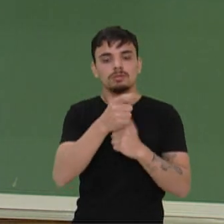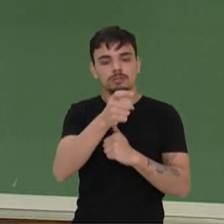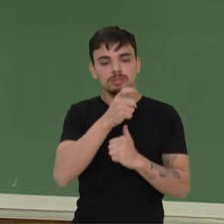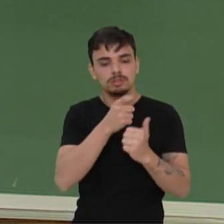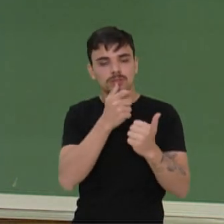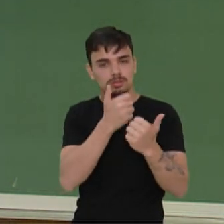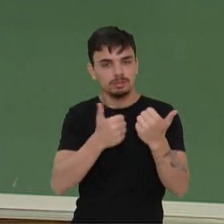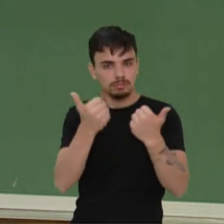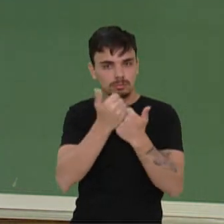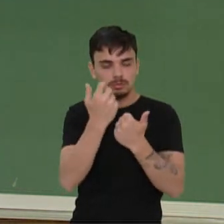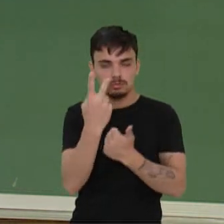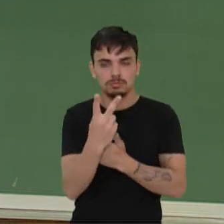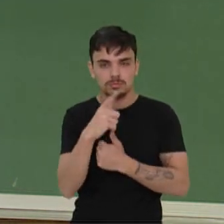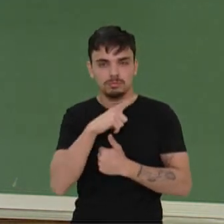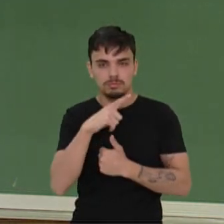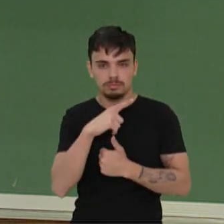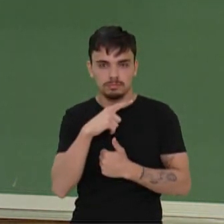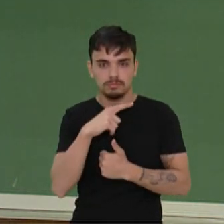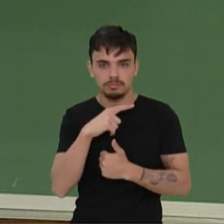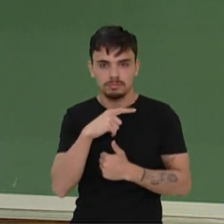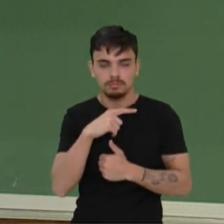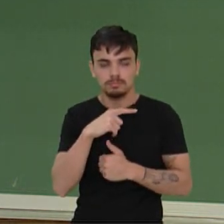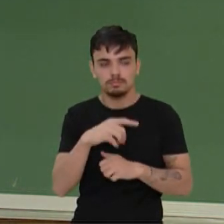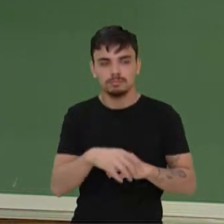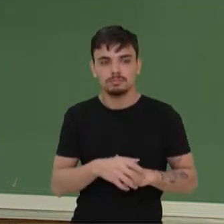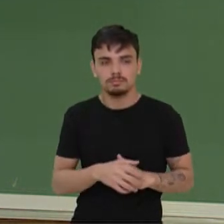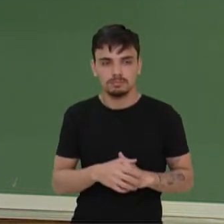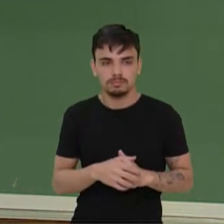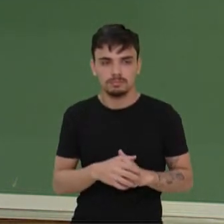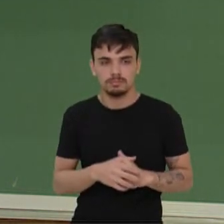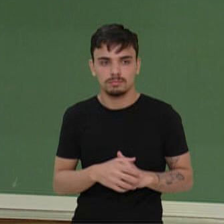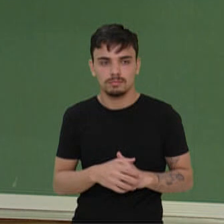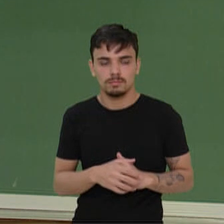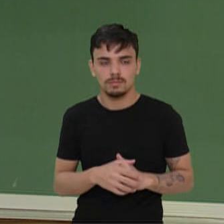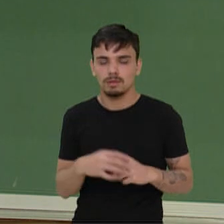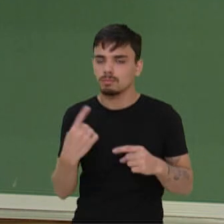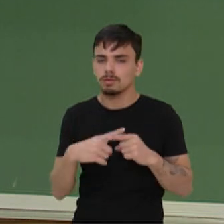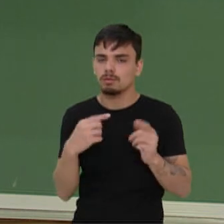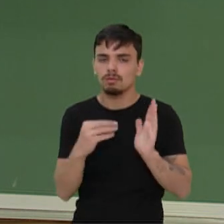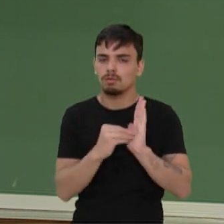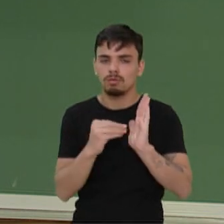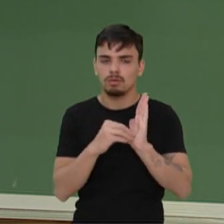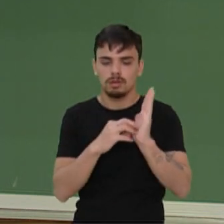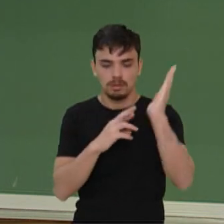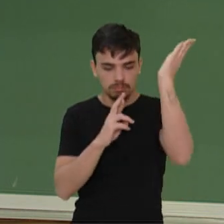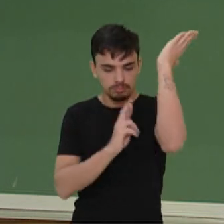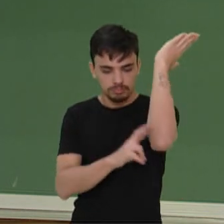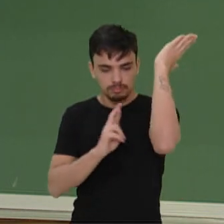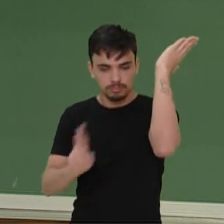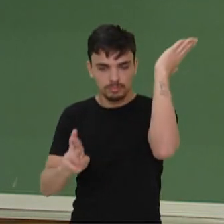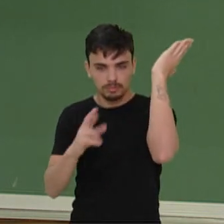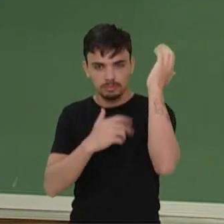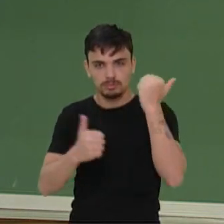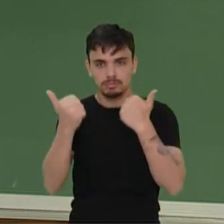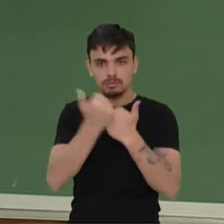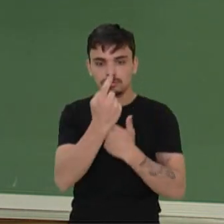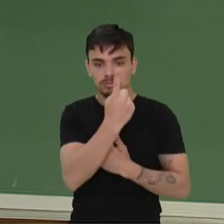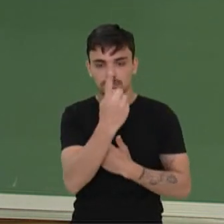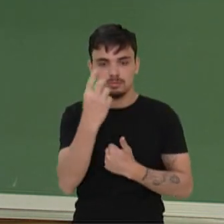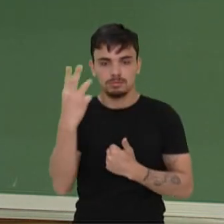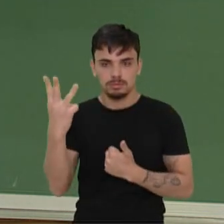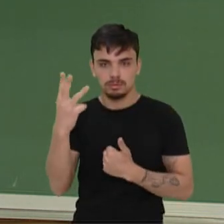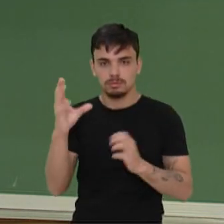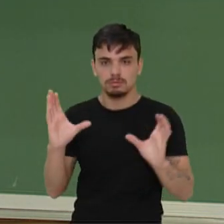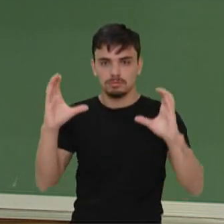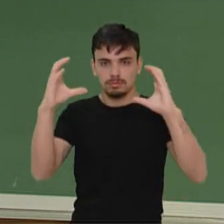1. Menos 1 é o y do vértice, ok? Por que eu coloquei as raízes aqui? Porque eu substituí o 1 e o 3 na função e o resultado foi 0.